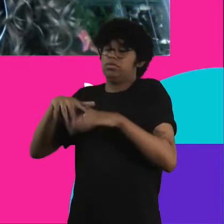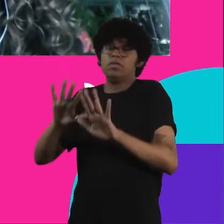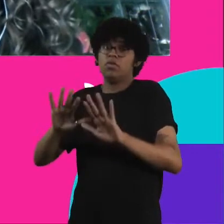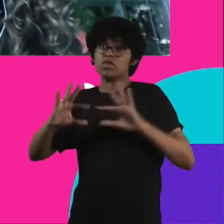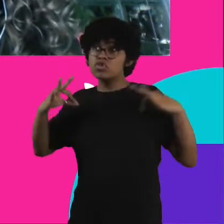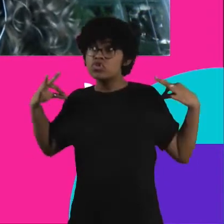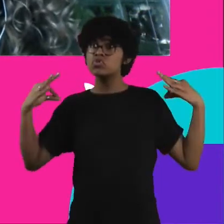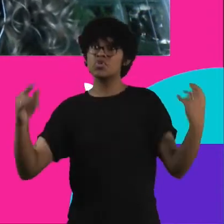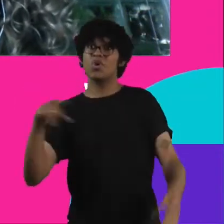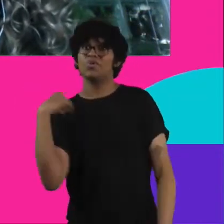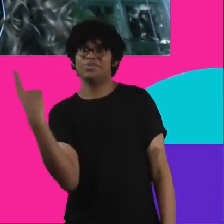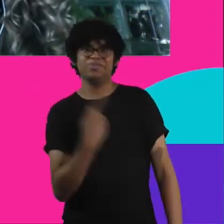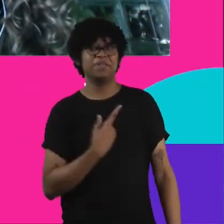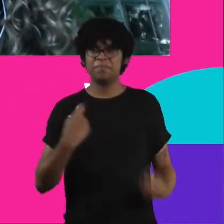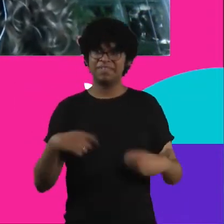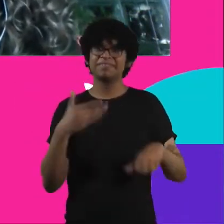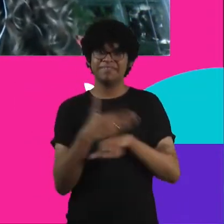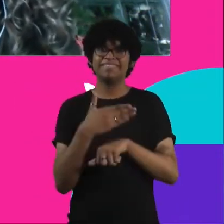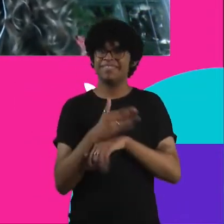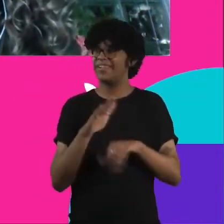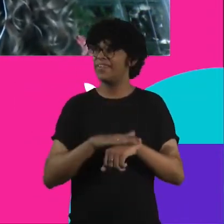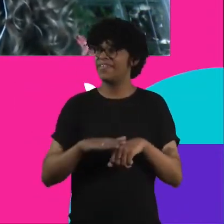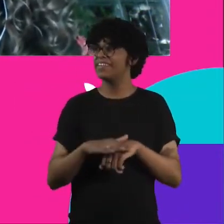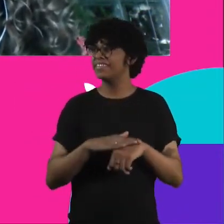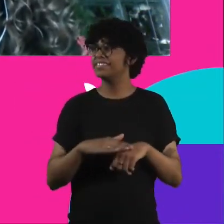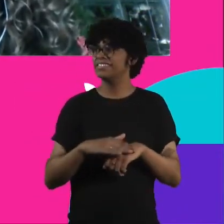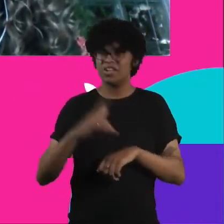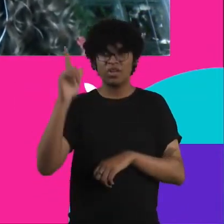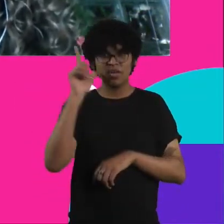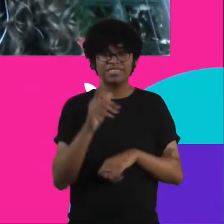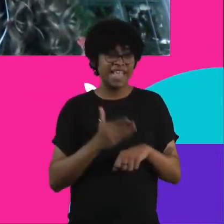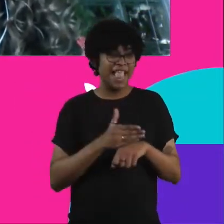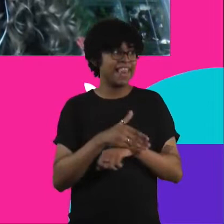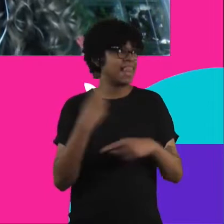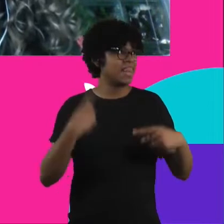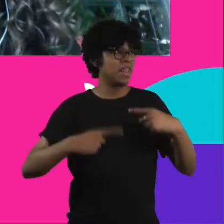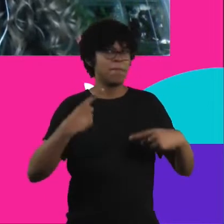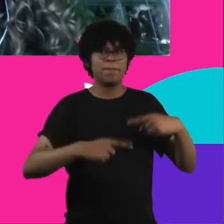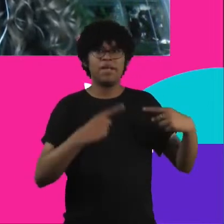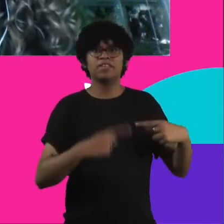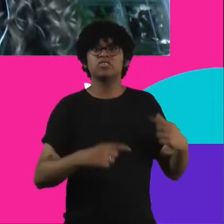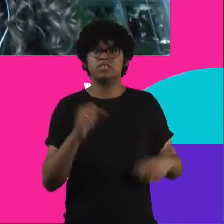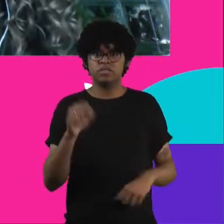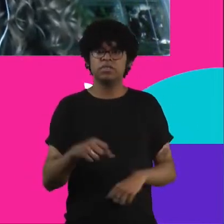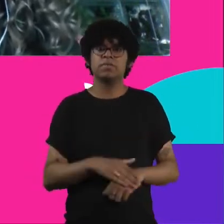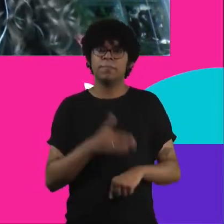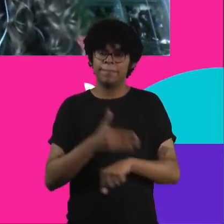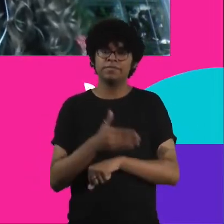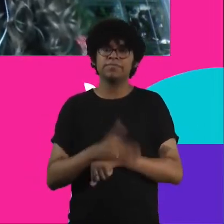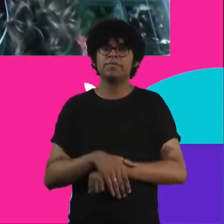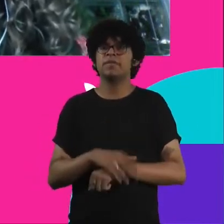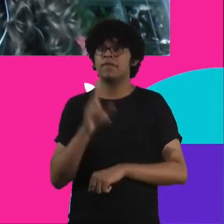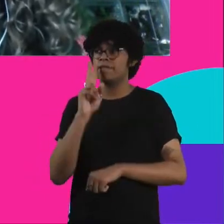precisa participar dessa conversa e, efetivamente, entrar neste debate. Tá? E todo mundo significa a gente observar as ferramentas